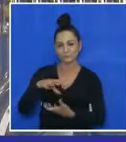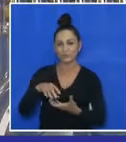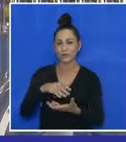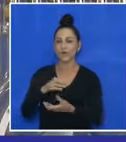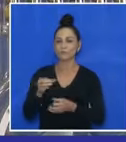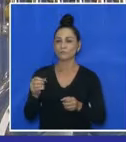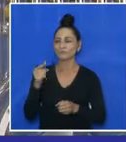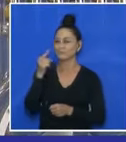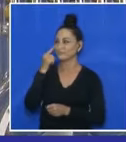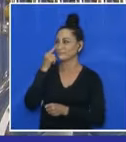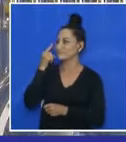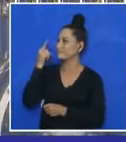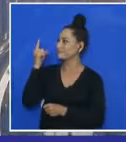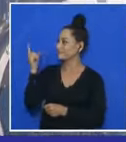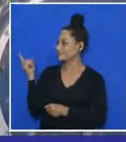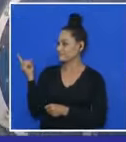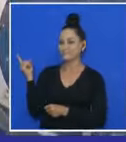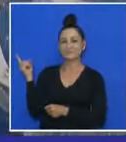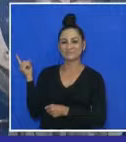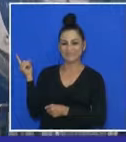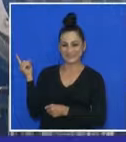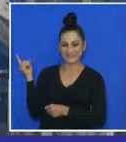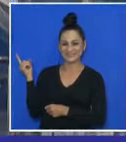posicionadas. Valendo!